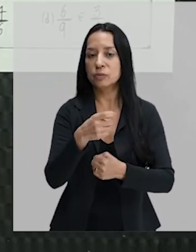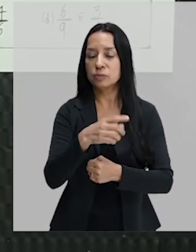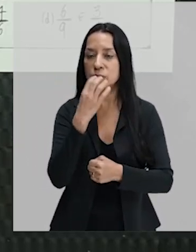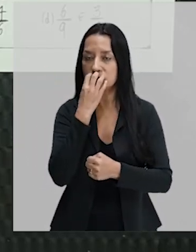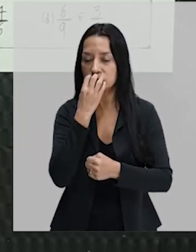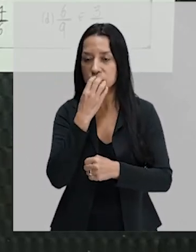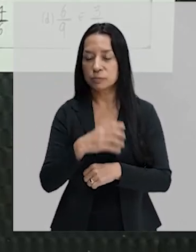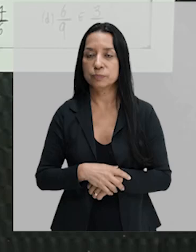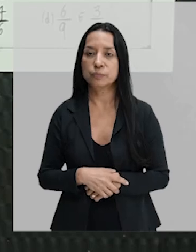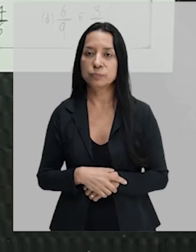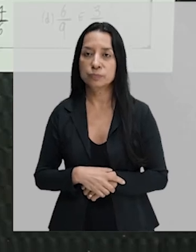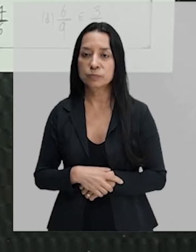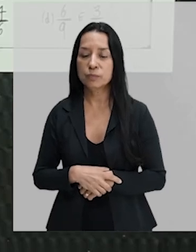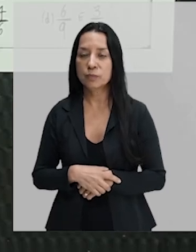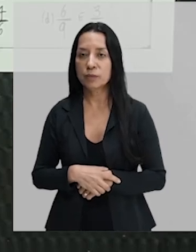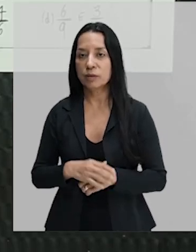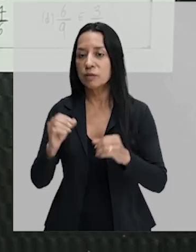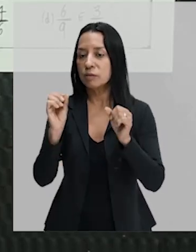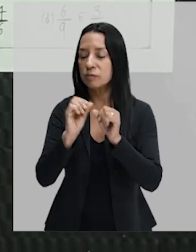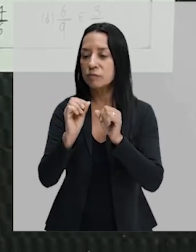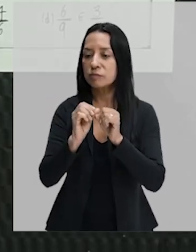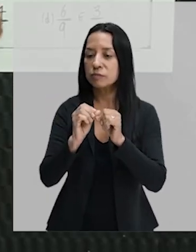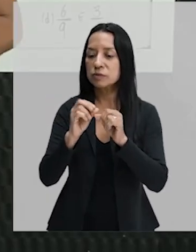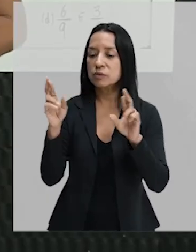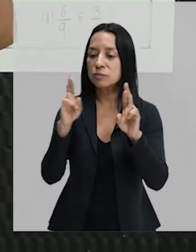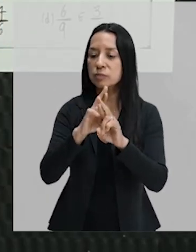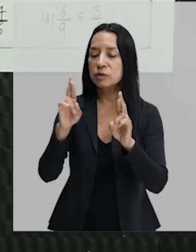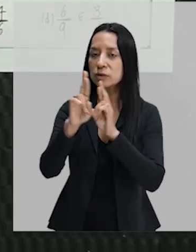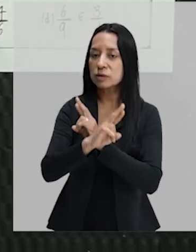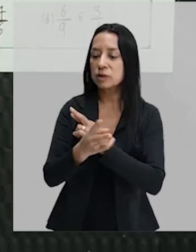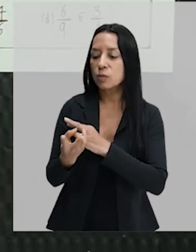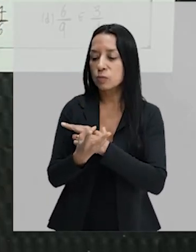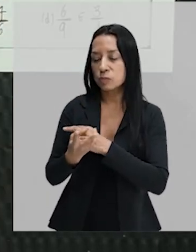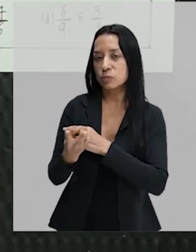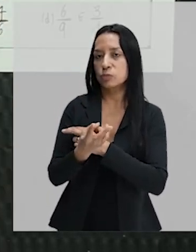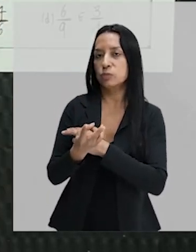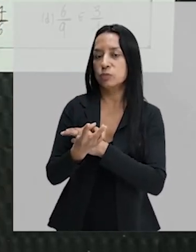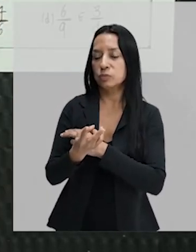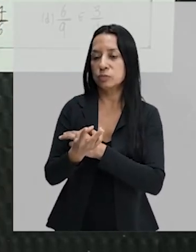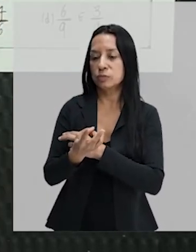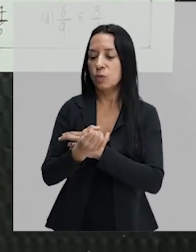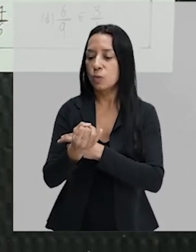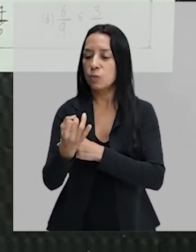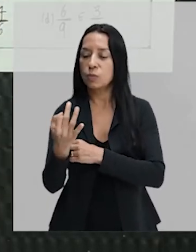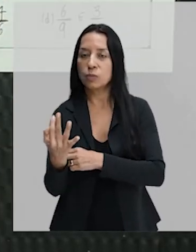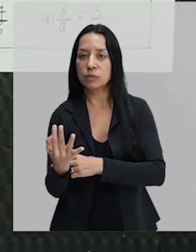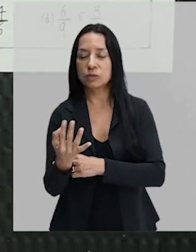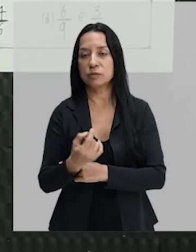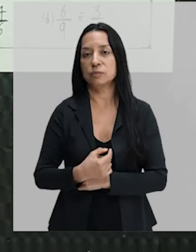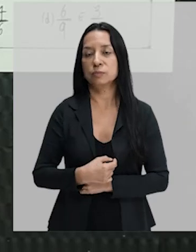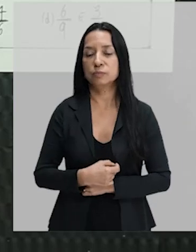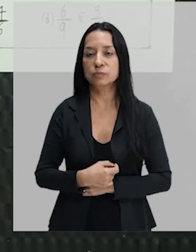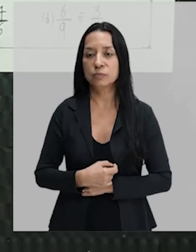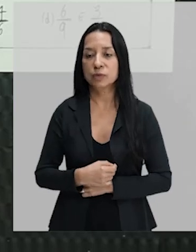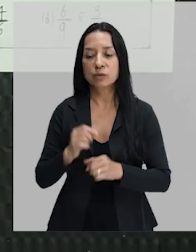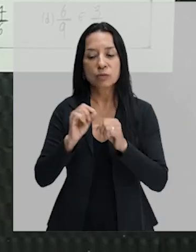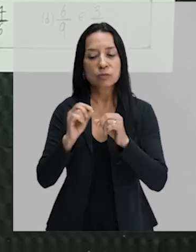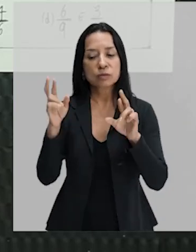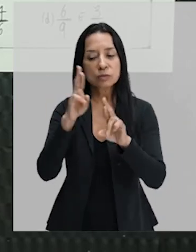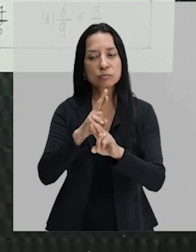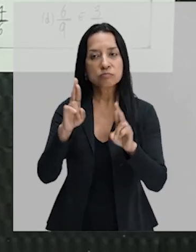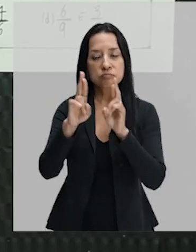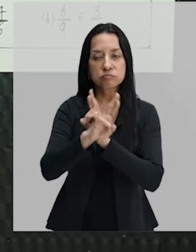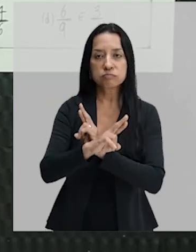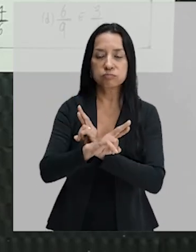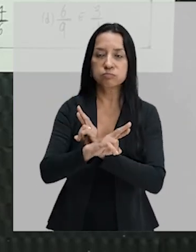Certo? Para estabelecer uma relação entre essas duas quantidades. E vamos fazer a mesma coisa, vamos relacionar